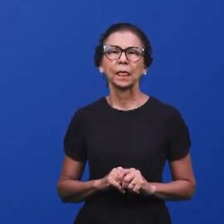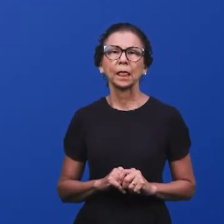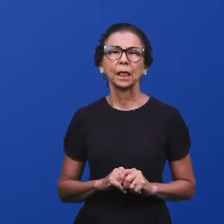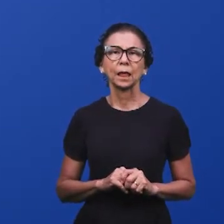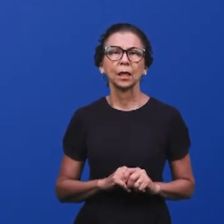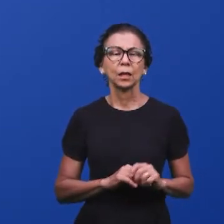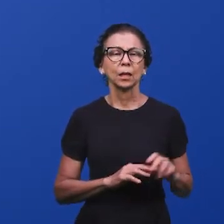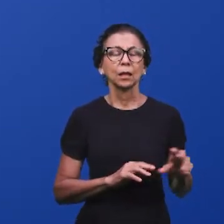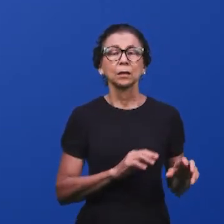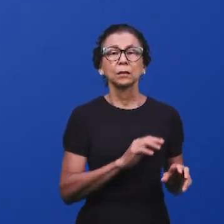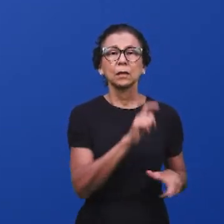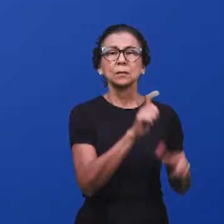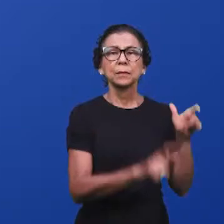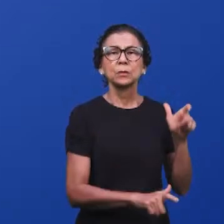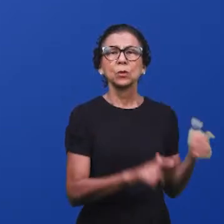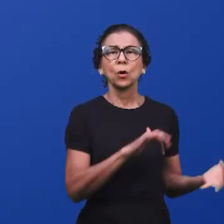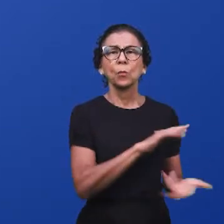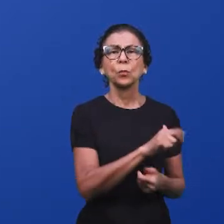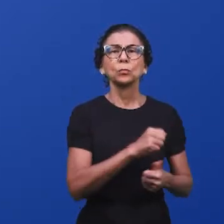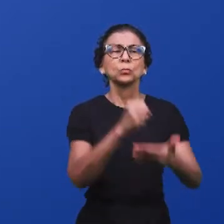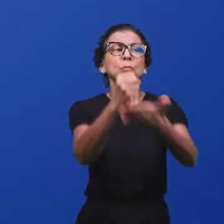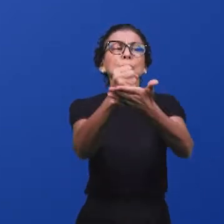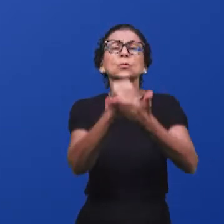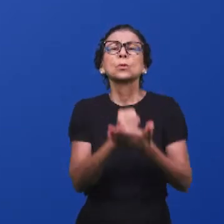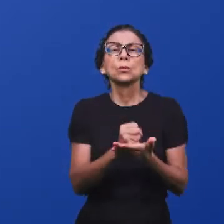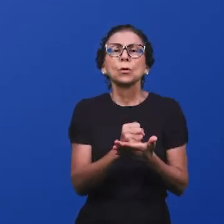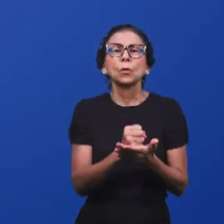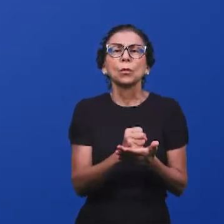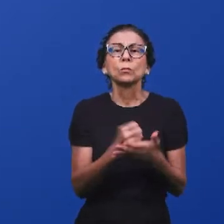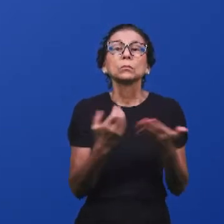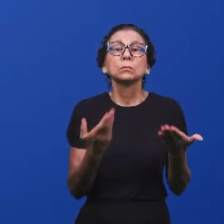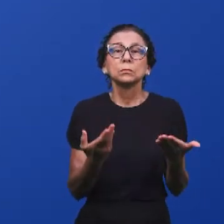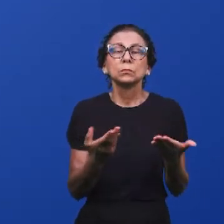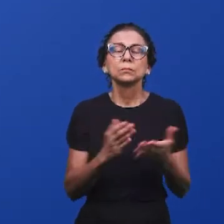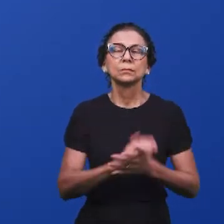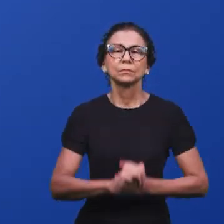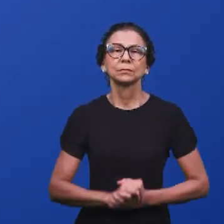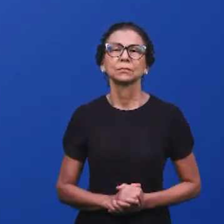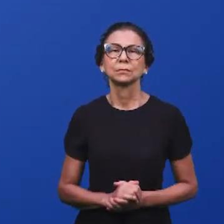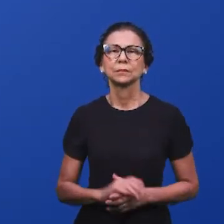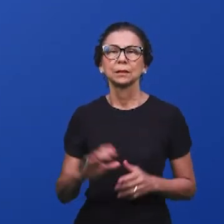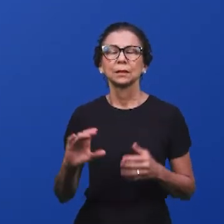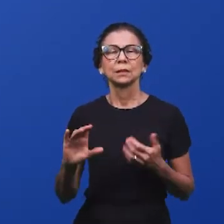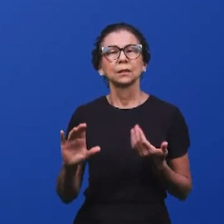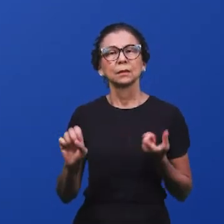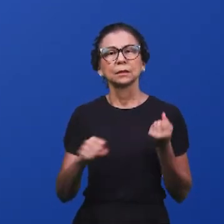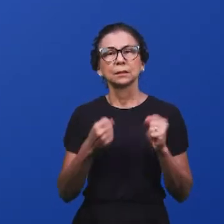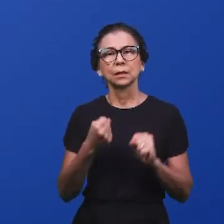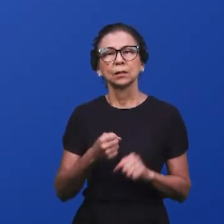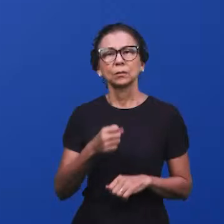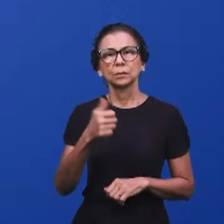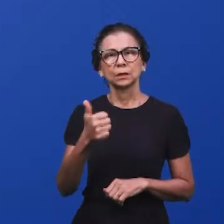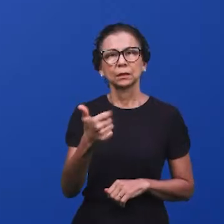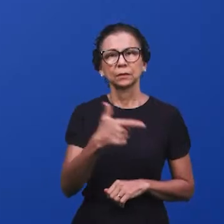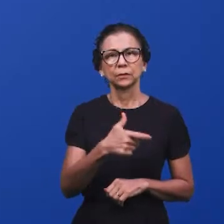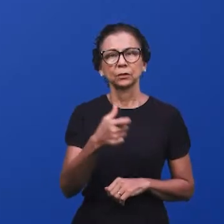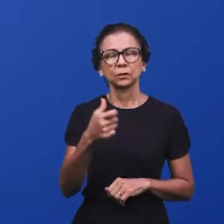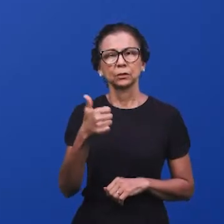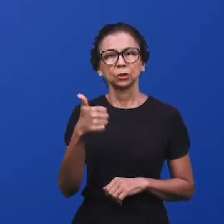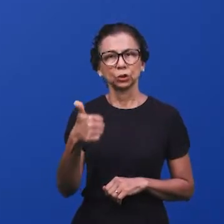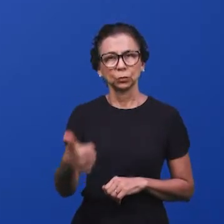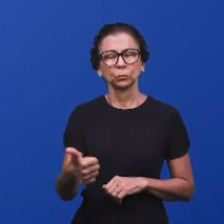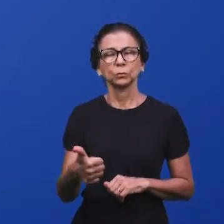socorro para o mundo? Essa resposta está no Salmo 121, versículos 1 e 2. No versículo